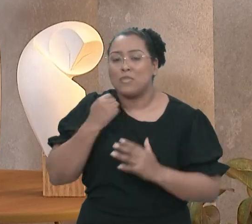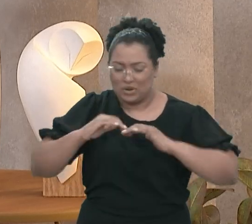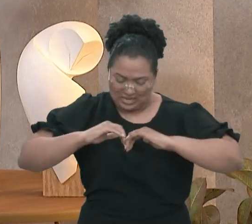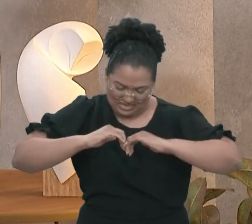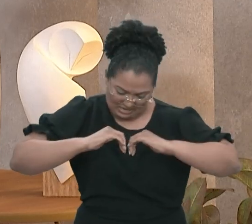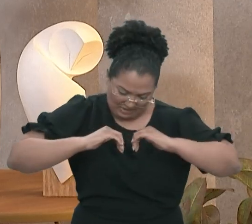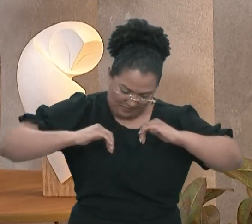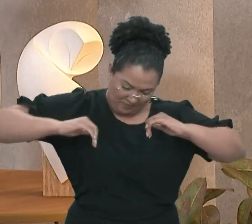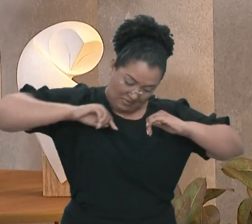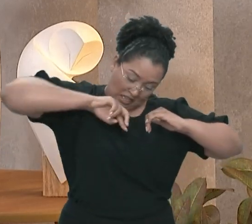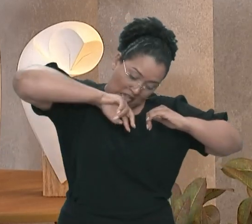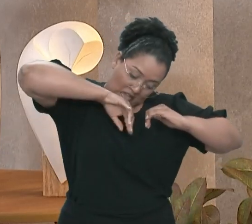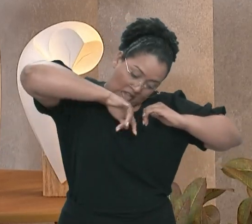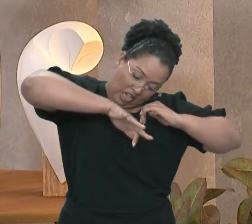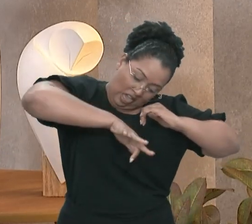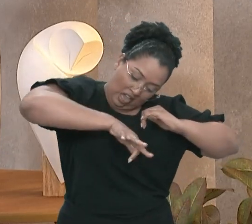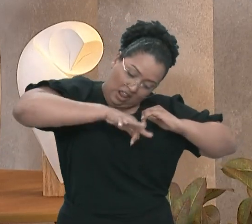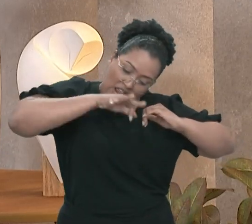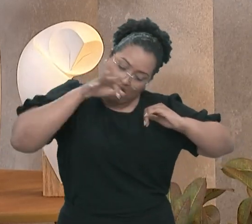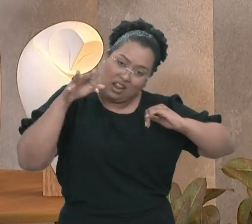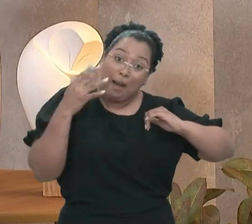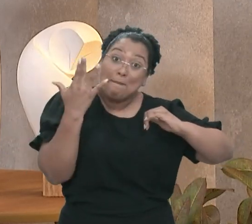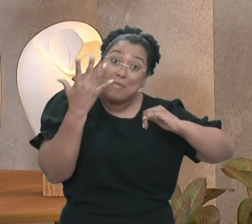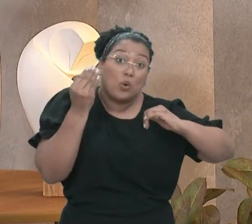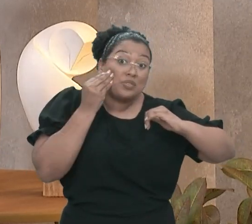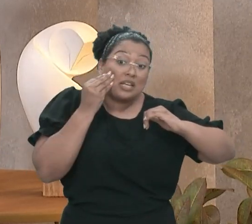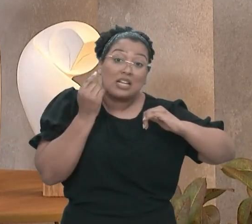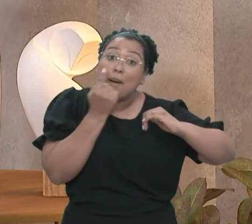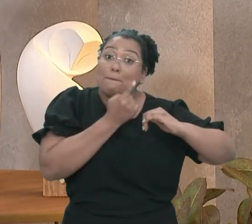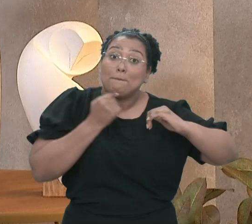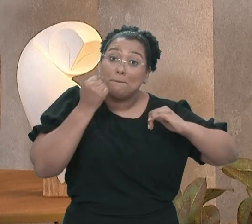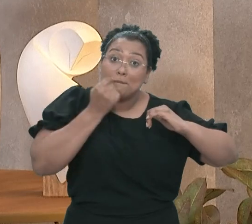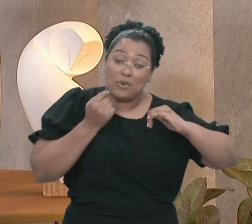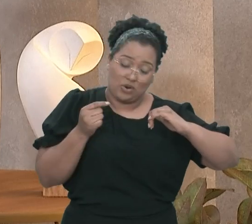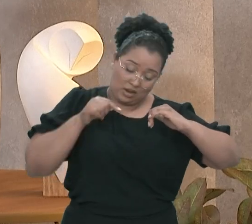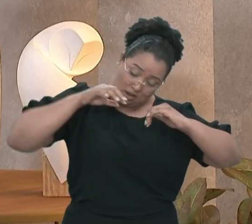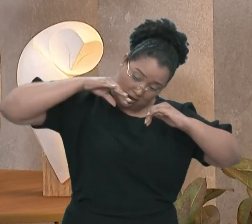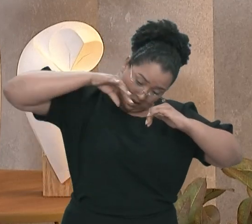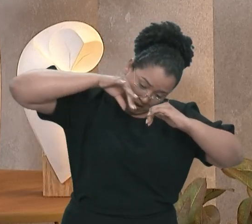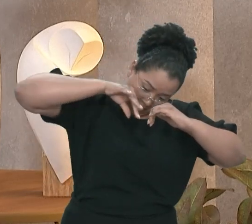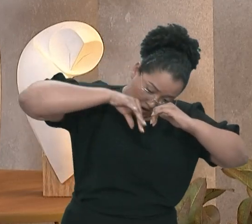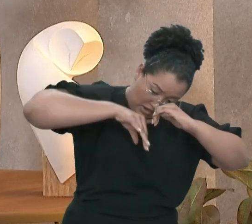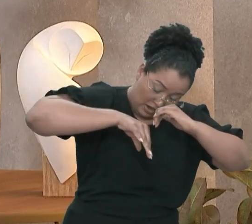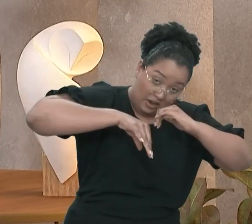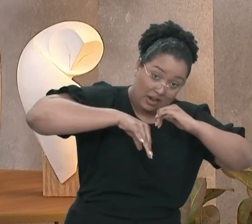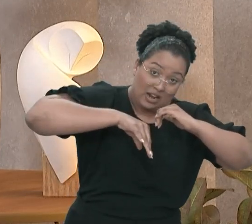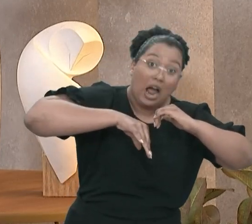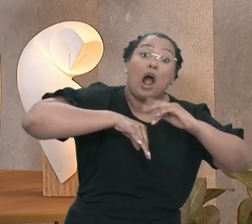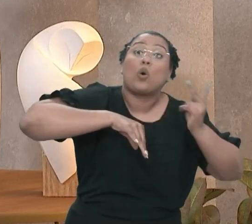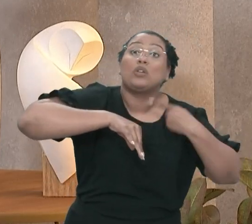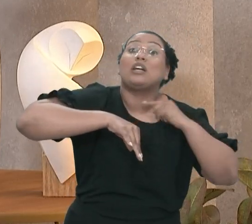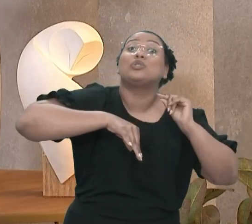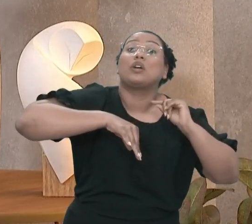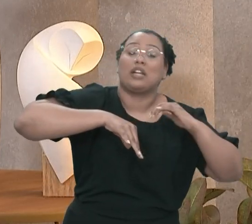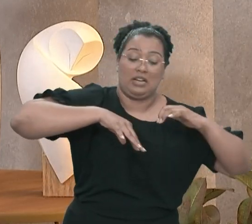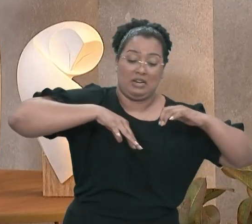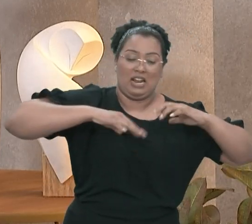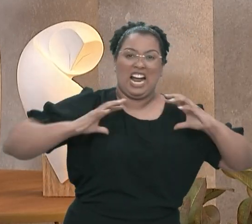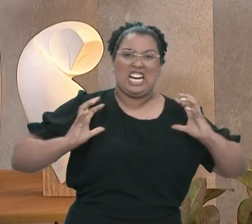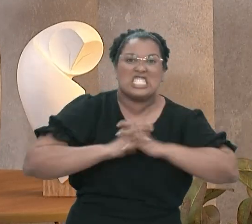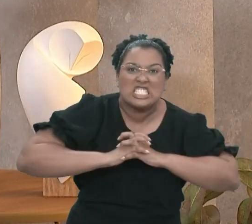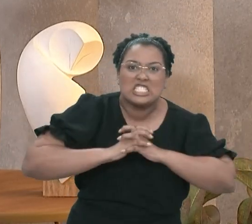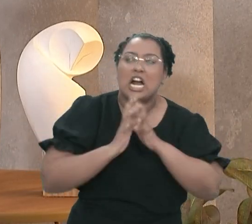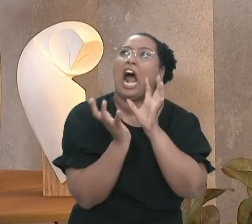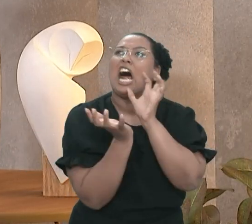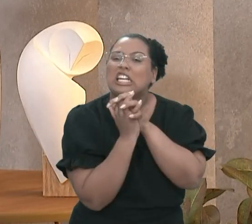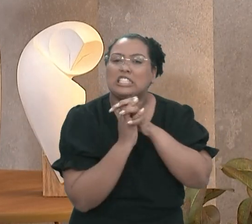pode, primeiro, a pessoa que vai tentar colocar a mão dentro do paciente, da pessoa com crise, pode ter um corte profundo,